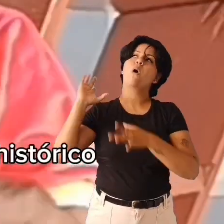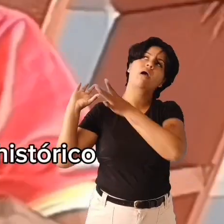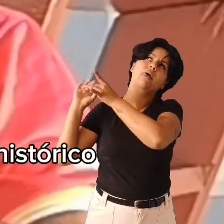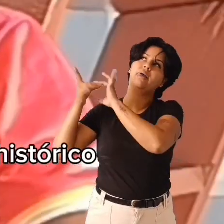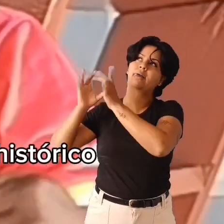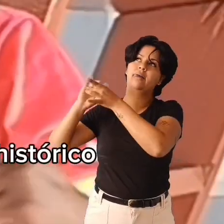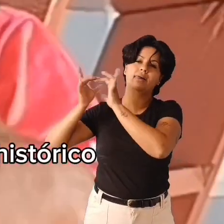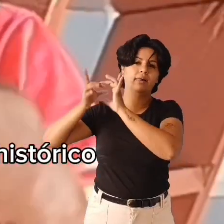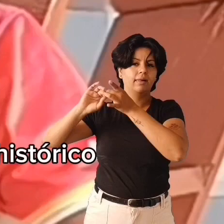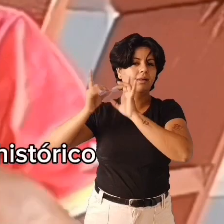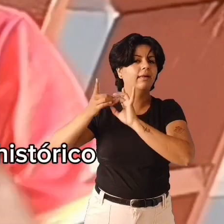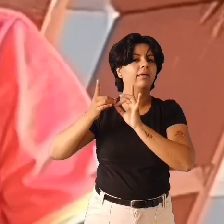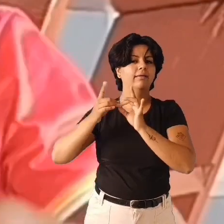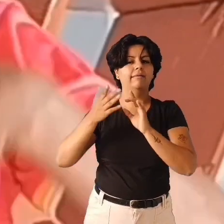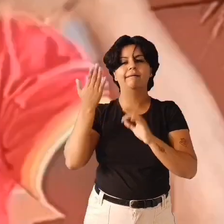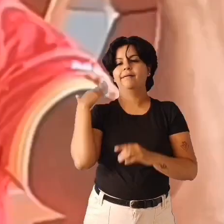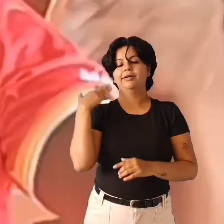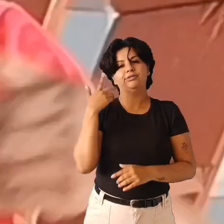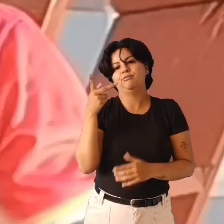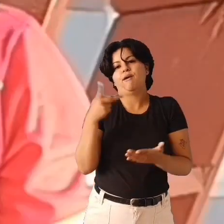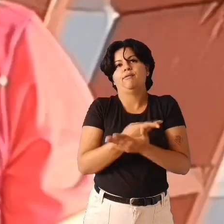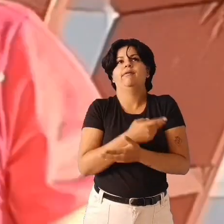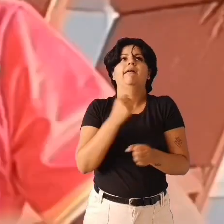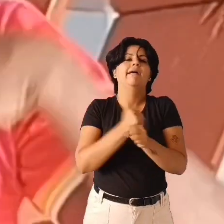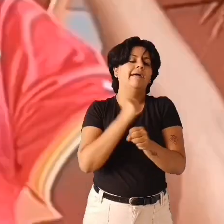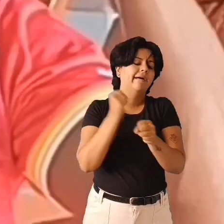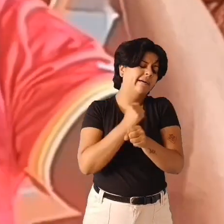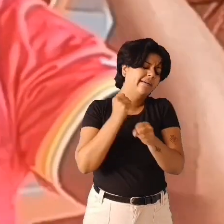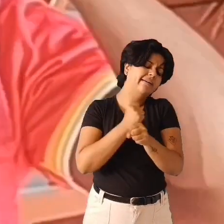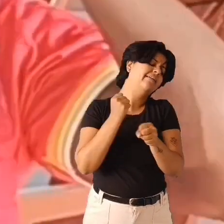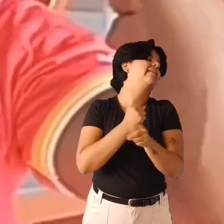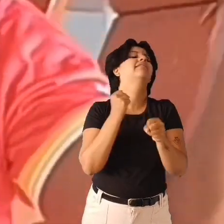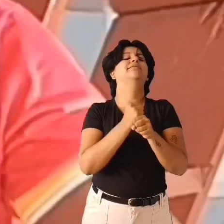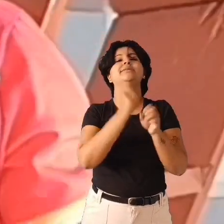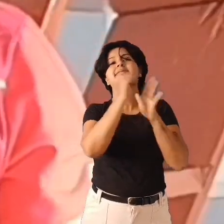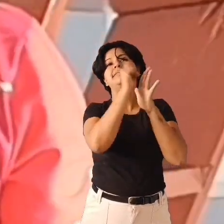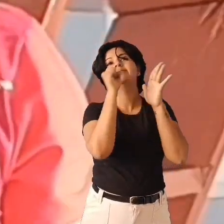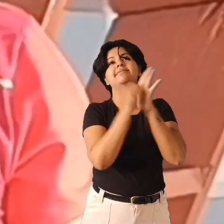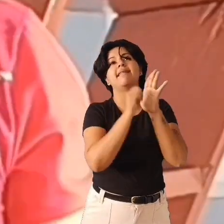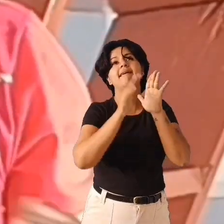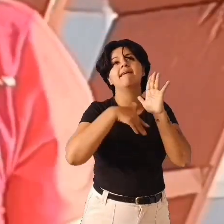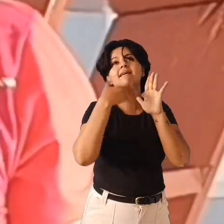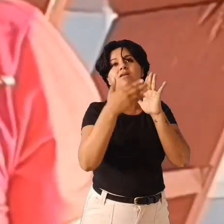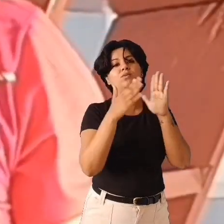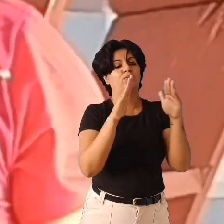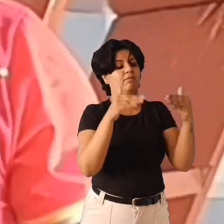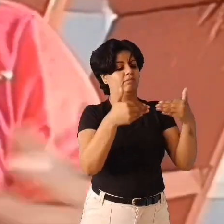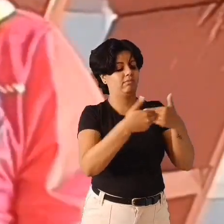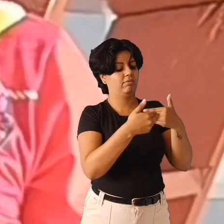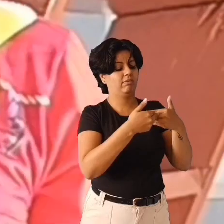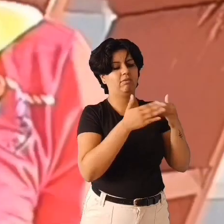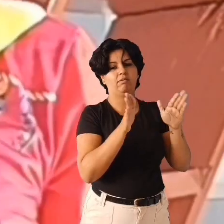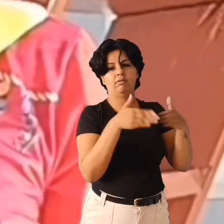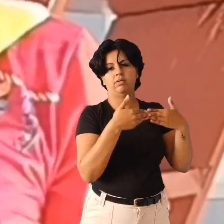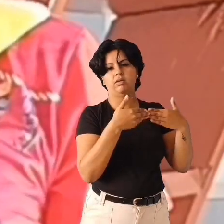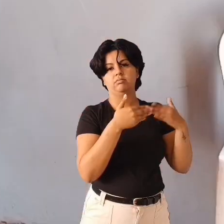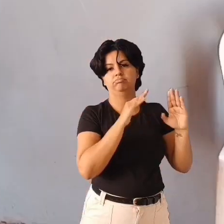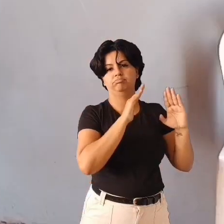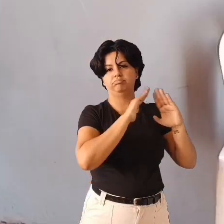relembra muito aquele contexto histórico lá atrás, onde eles passaram anos e anos, séculos talvez, sem poder entrar na